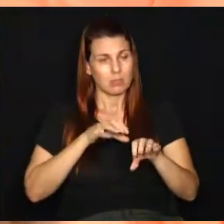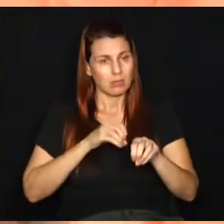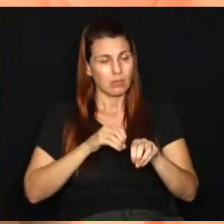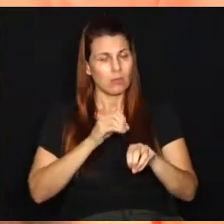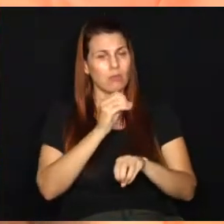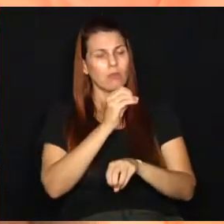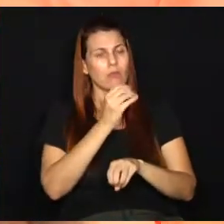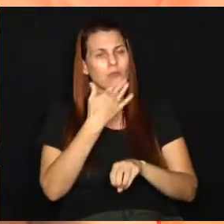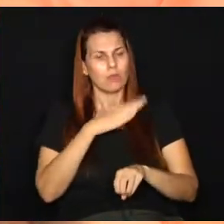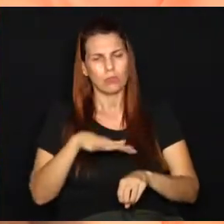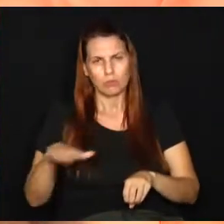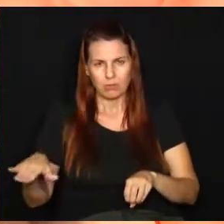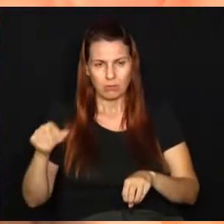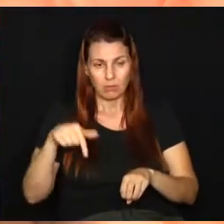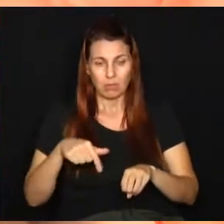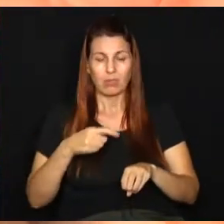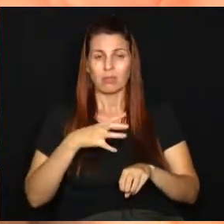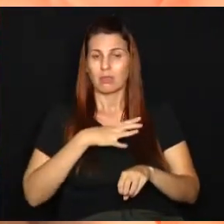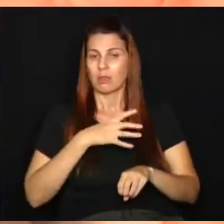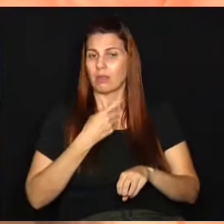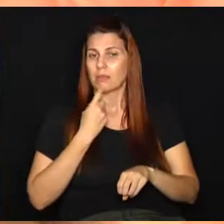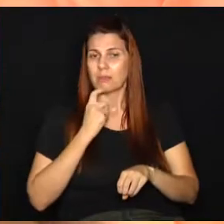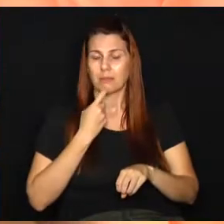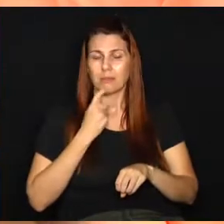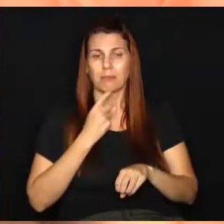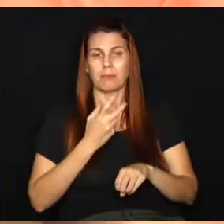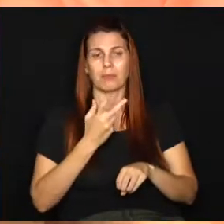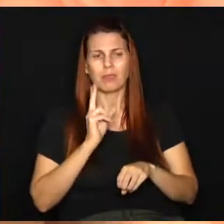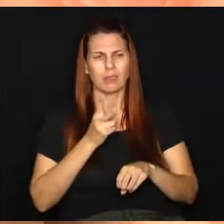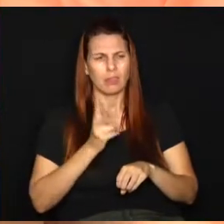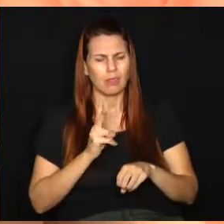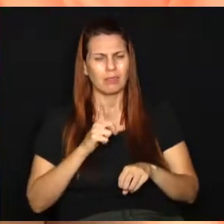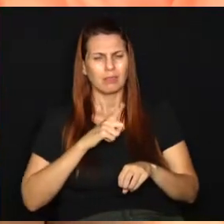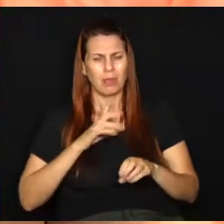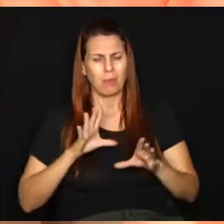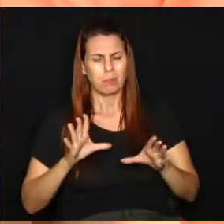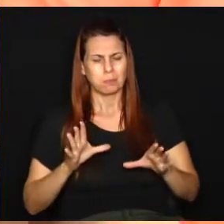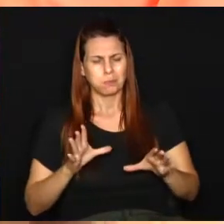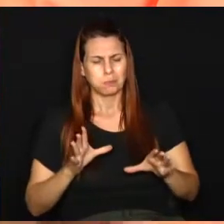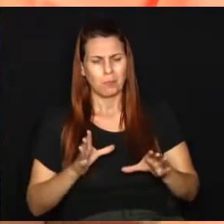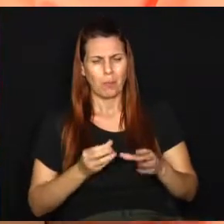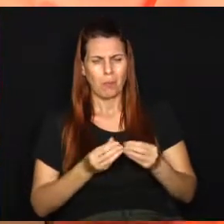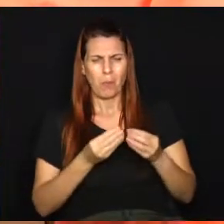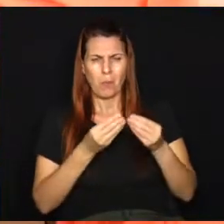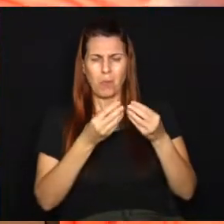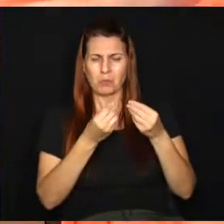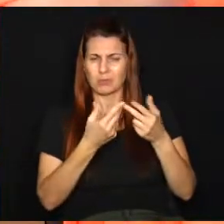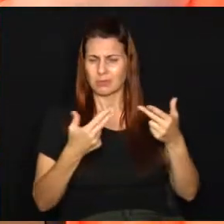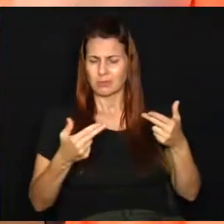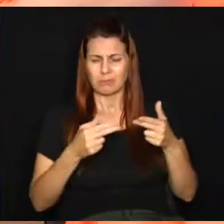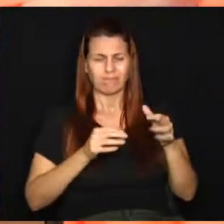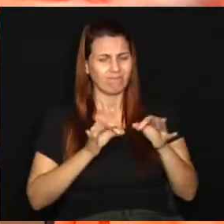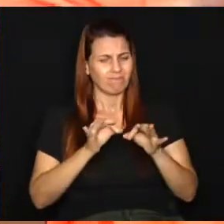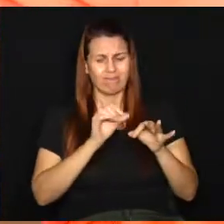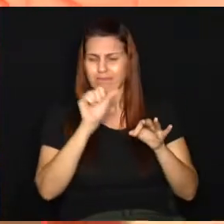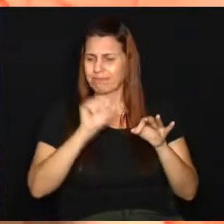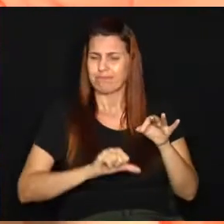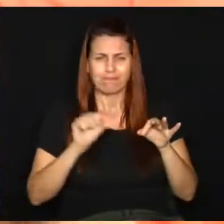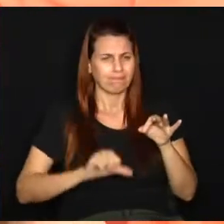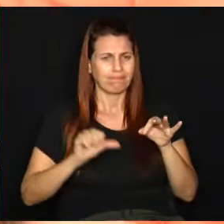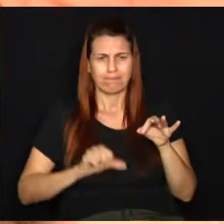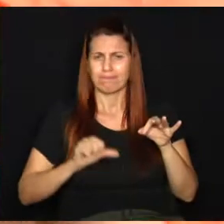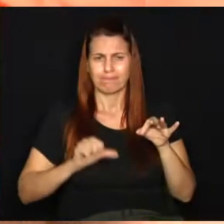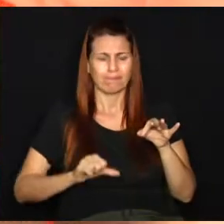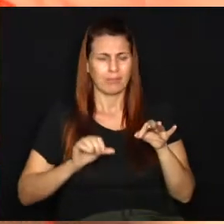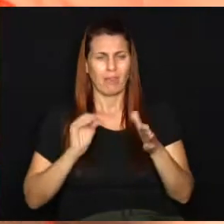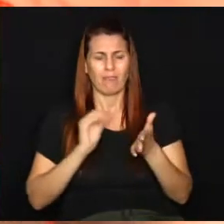aqui em Campinas a gente está vendo o acúmulo de políticas desastrosas, que é sempre a precariedade,